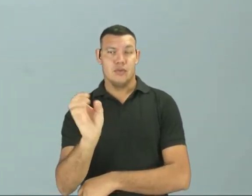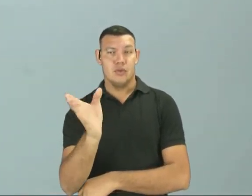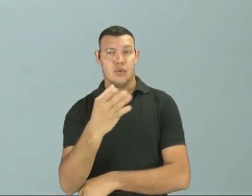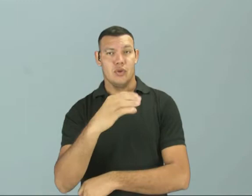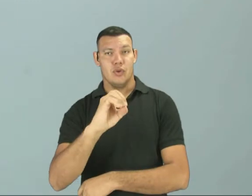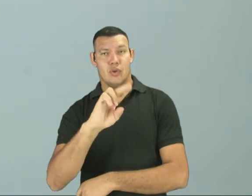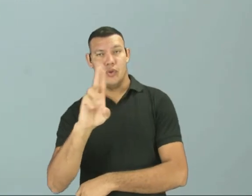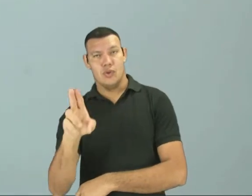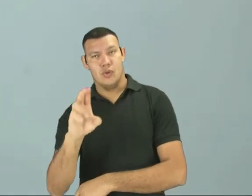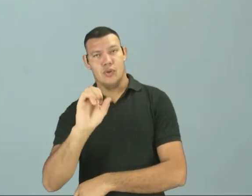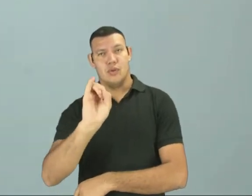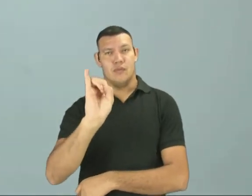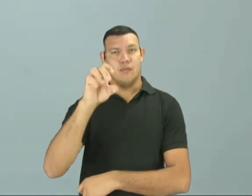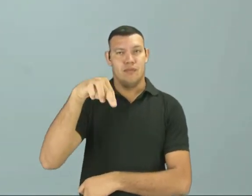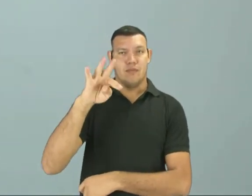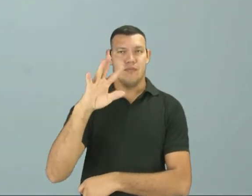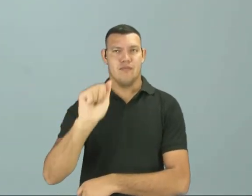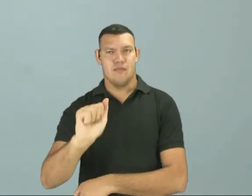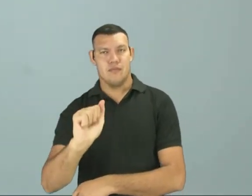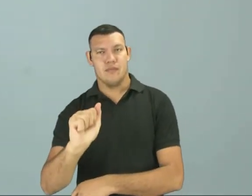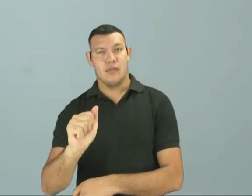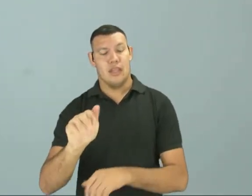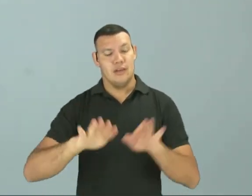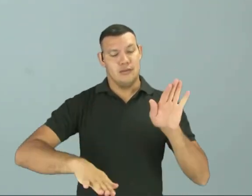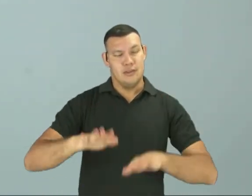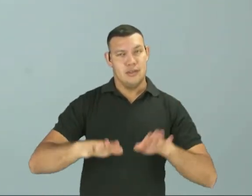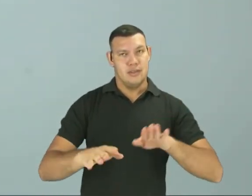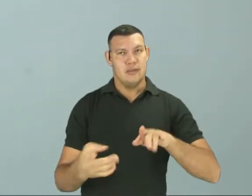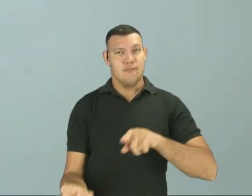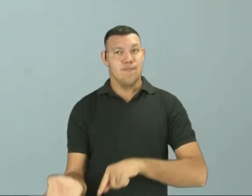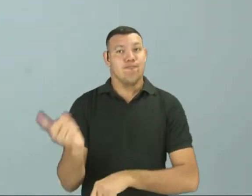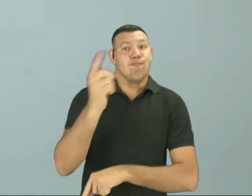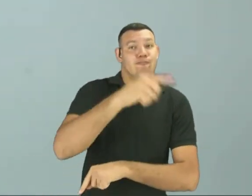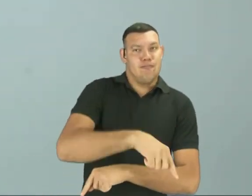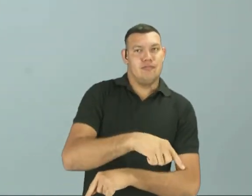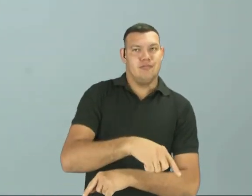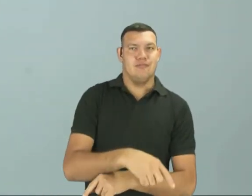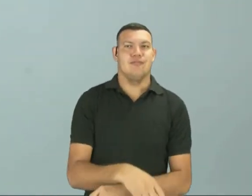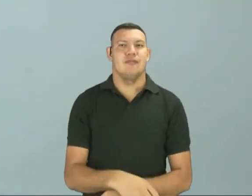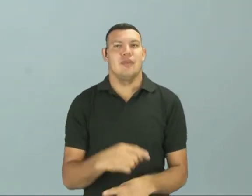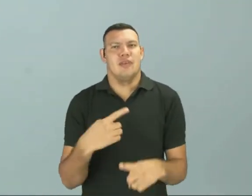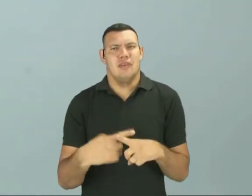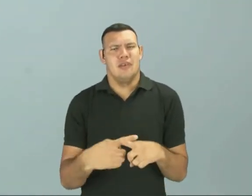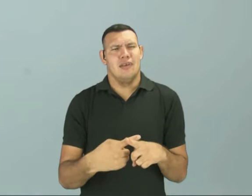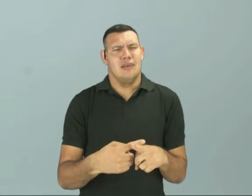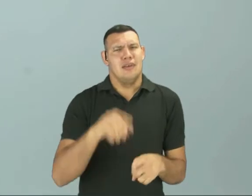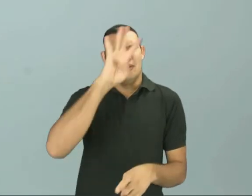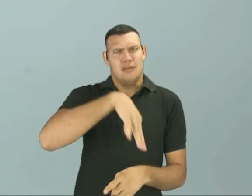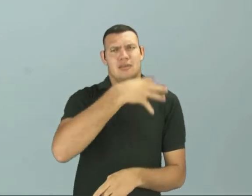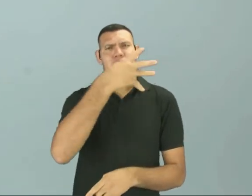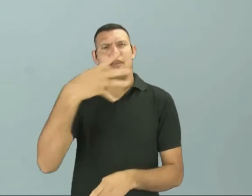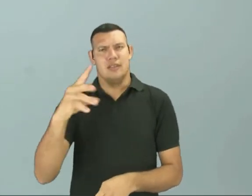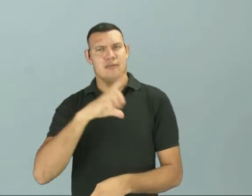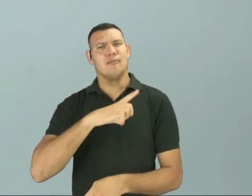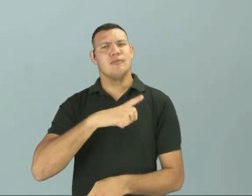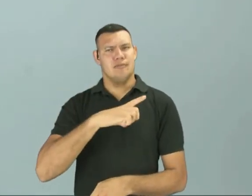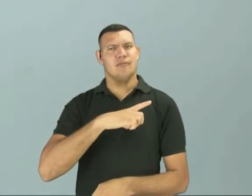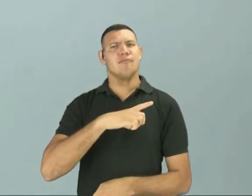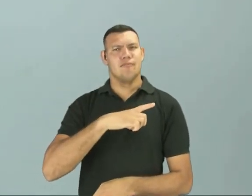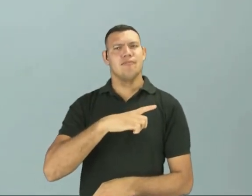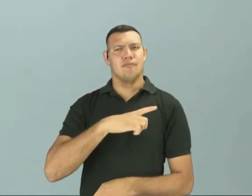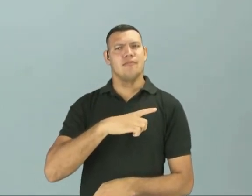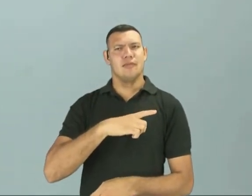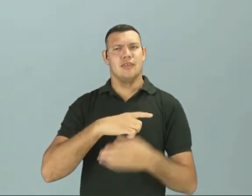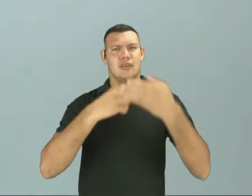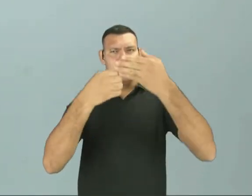uma lista de verbos, uma relação de verbos, na qual você talvez pensasse, eu vou decorar essa lista de